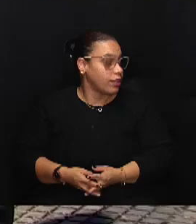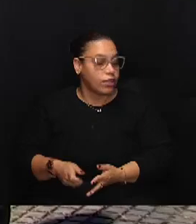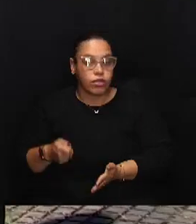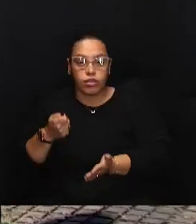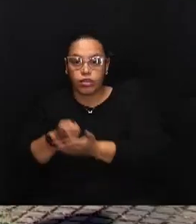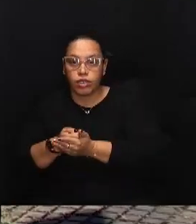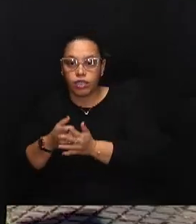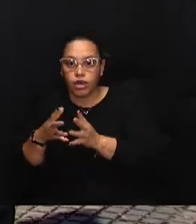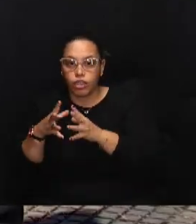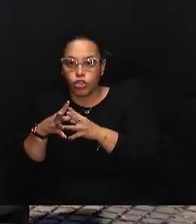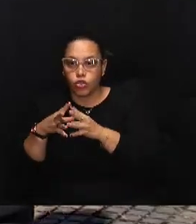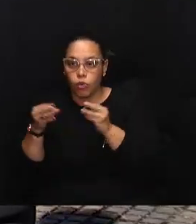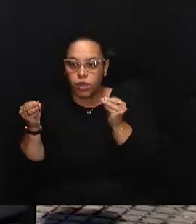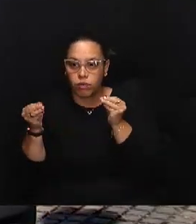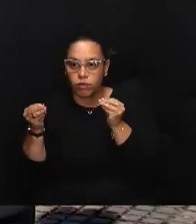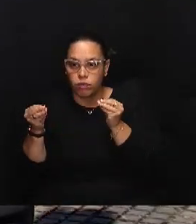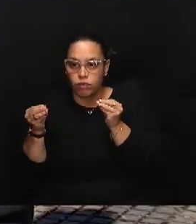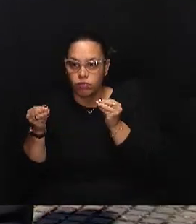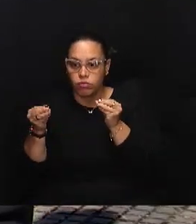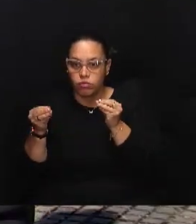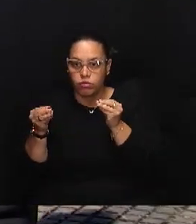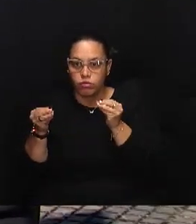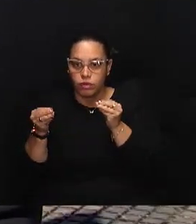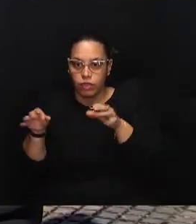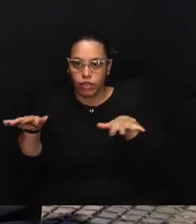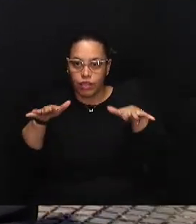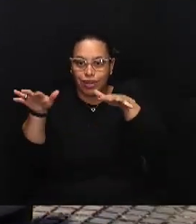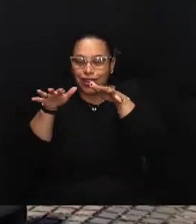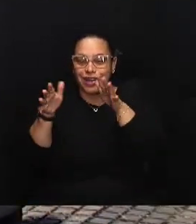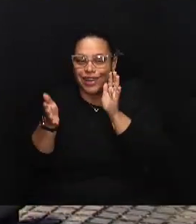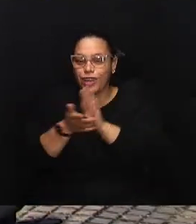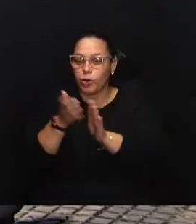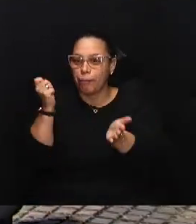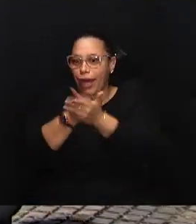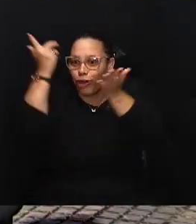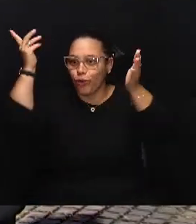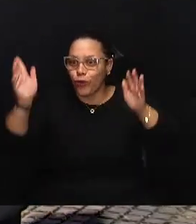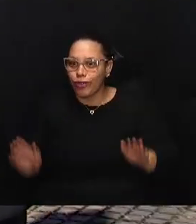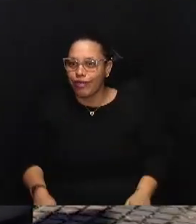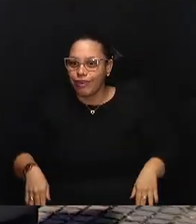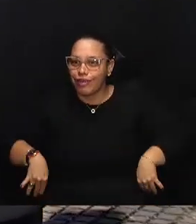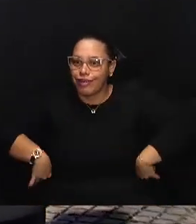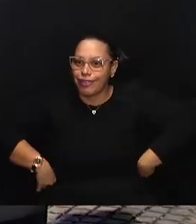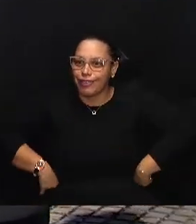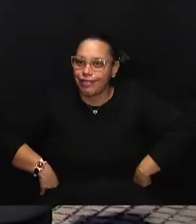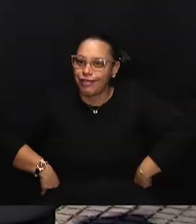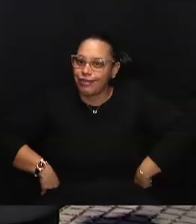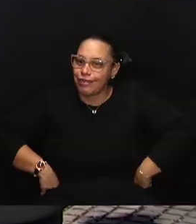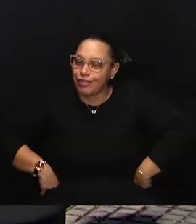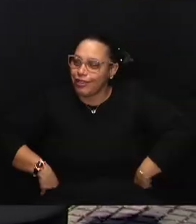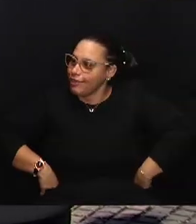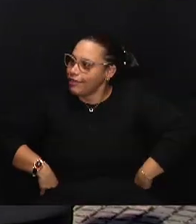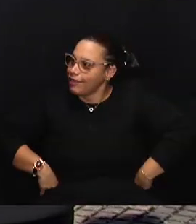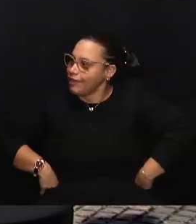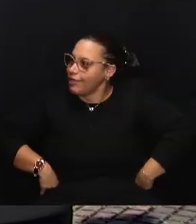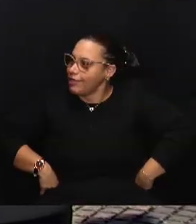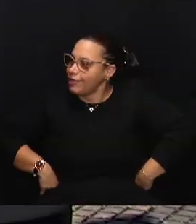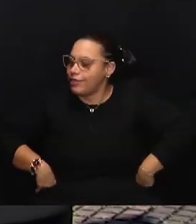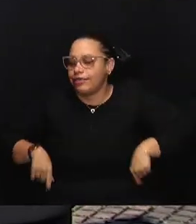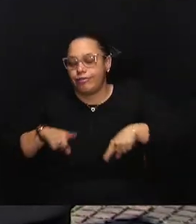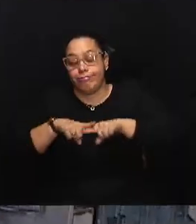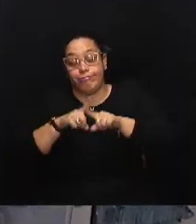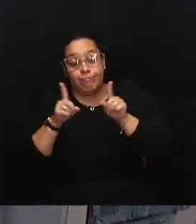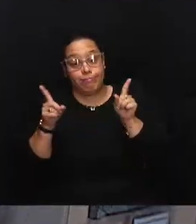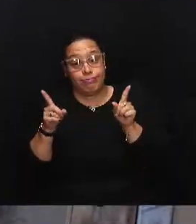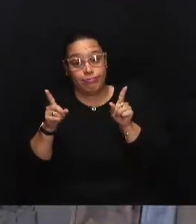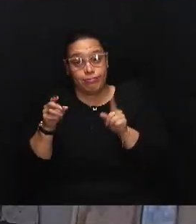elas desaparecem. Quer dizer, além de fantasma, eram caloteiras, freira. Essa é a história, uma das histórias daqui, mas a gente tem